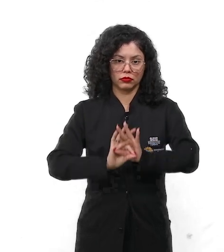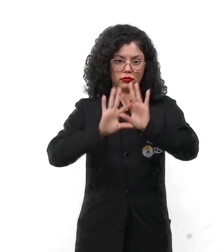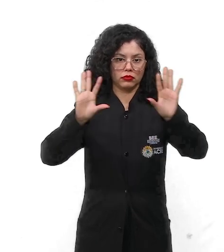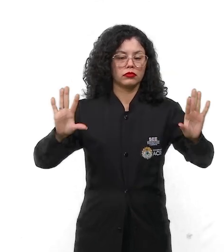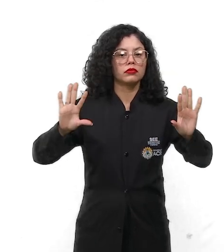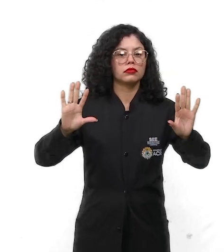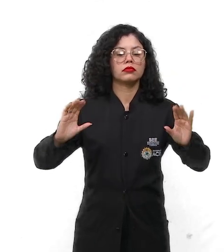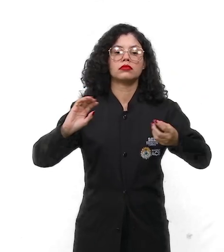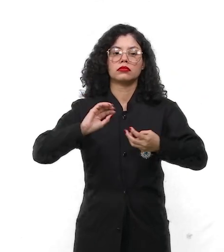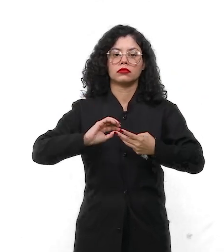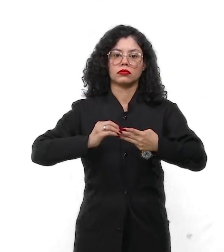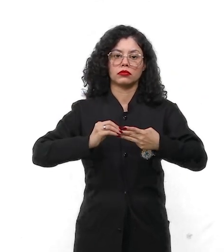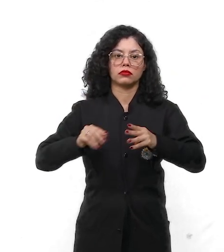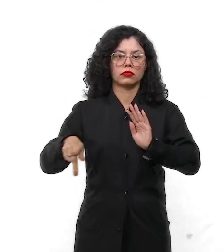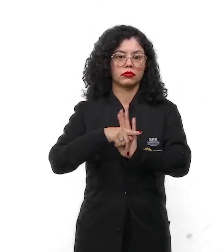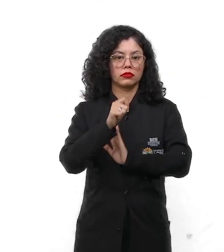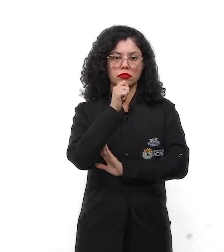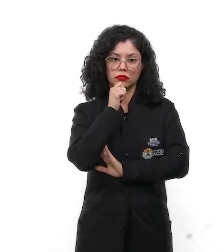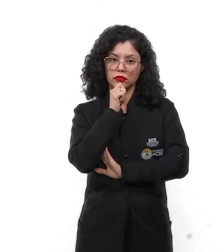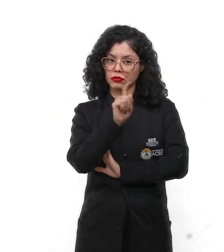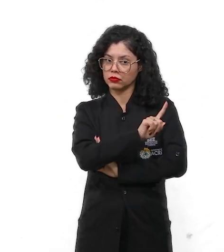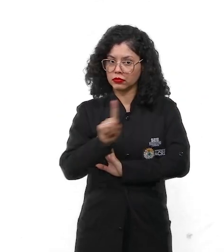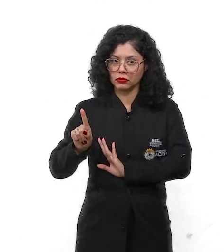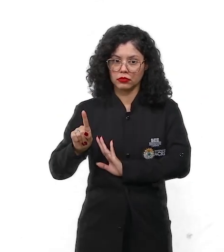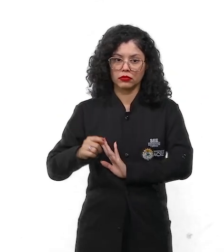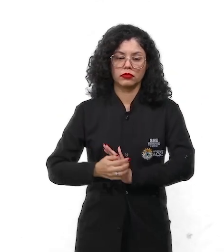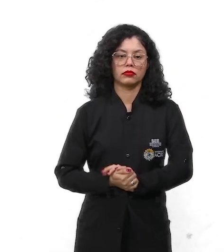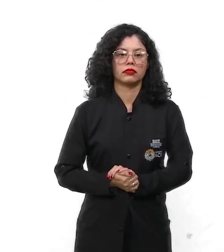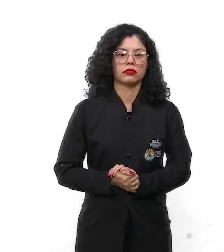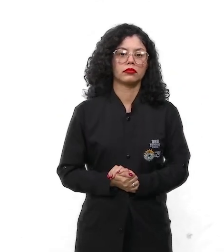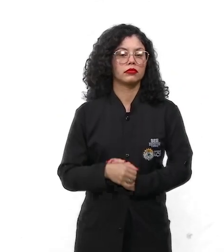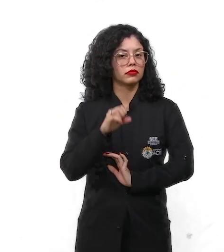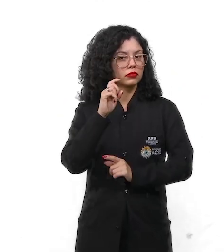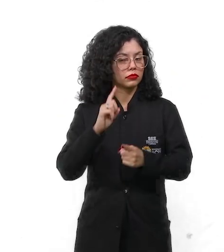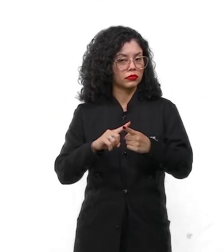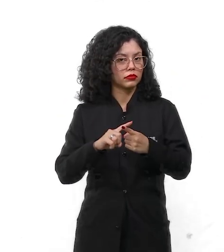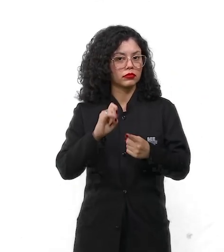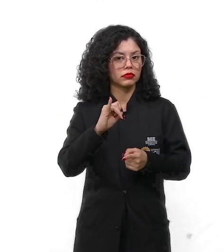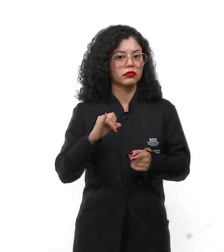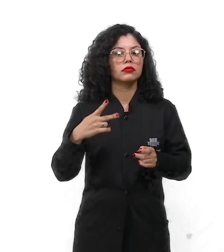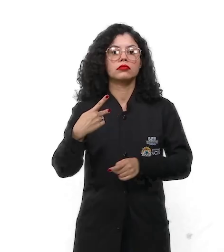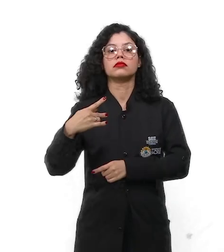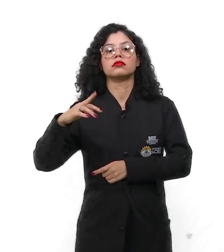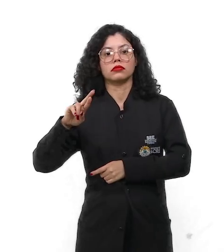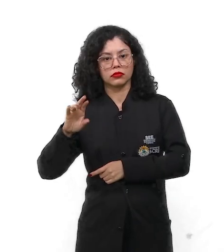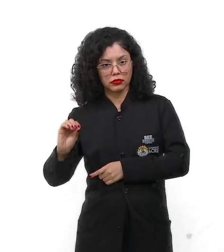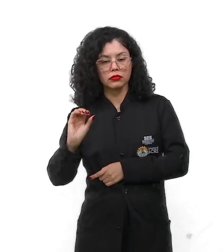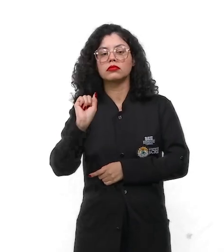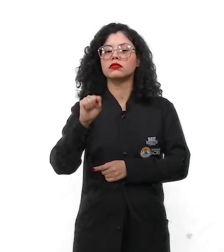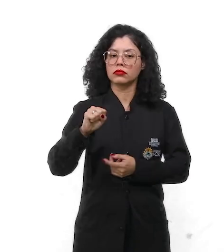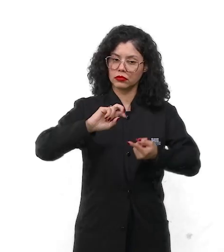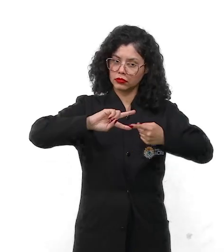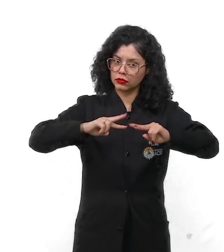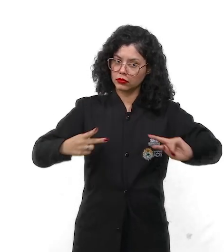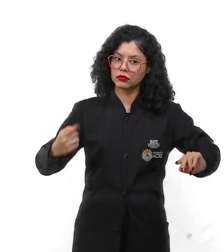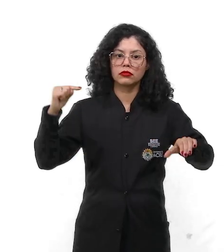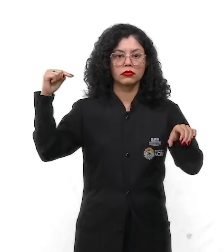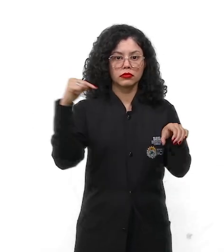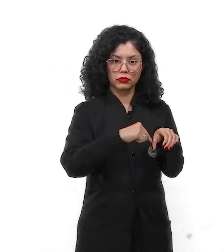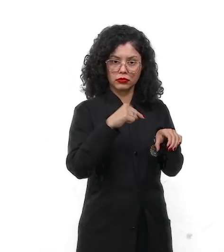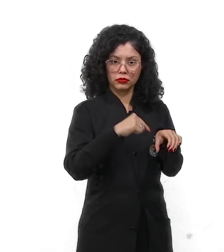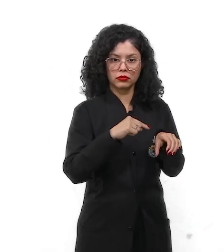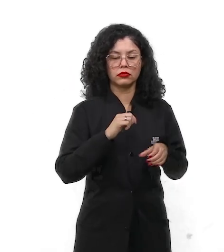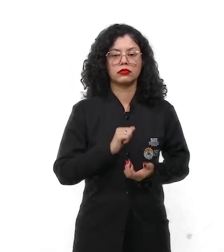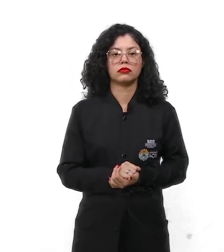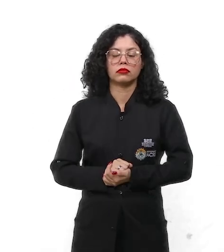das células eucariontes, não. Ok? Se fosse de uma célula procarionte, a gente teria o DNA lá no meio do